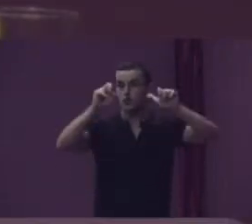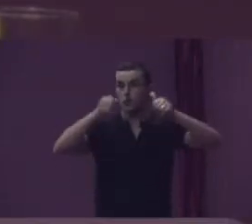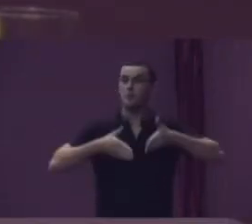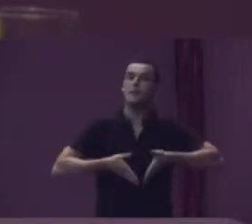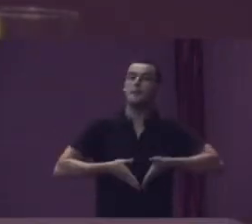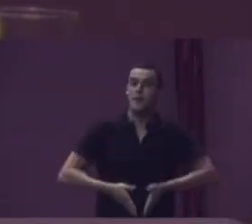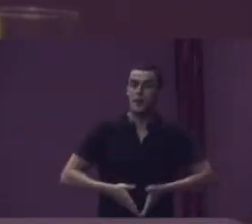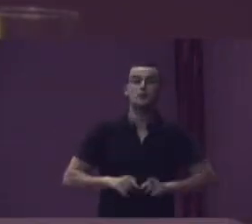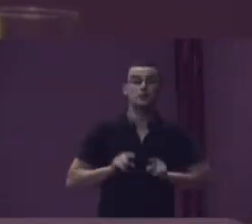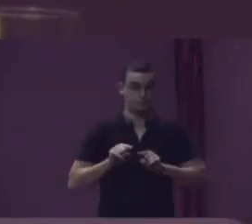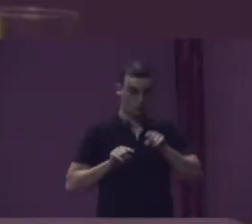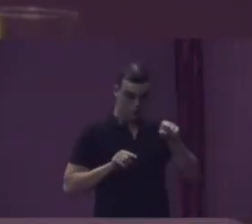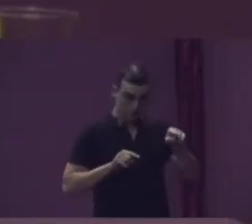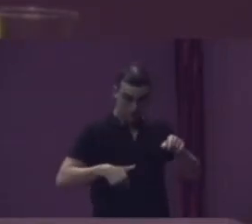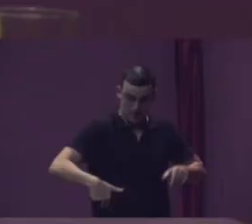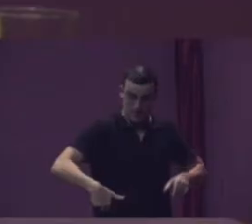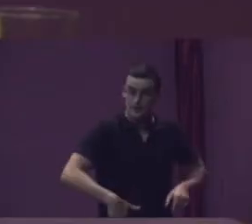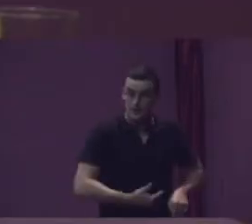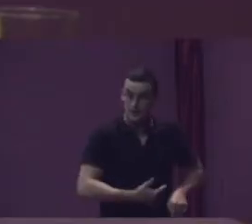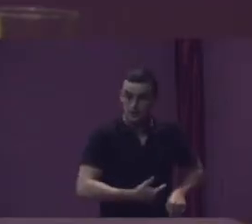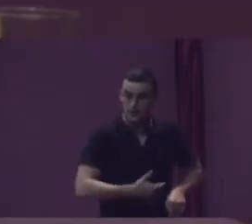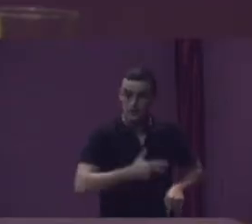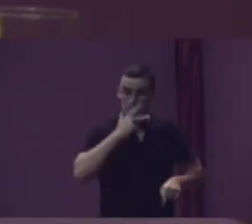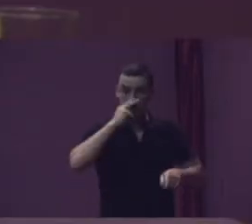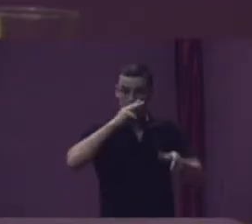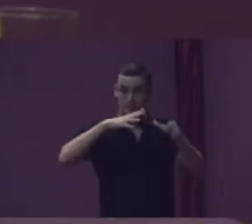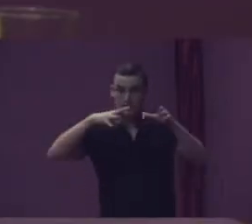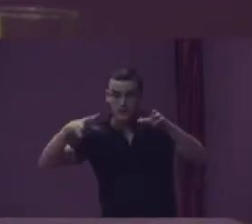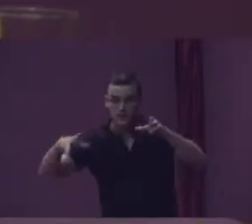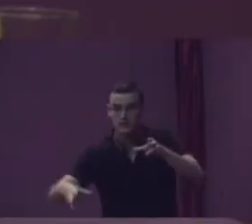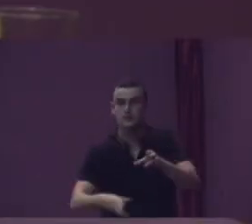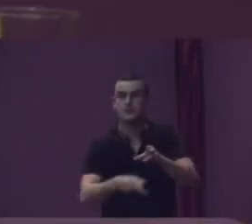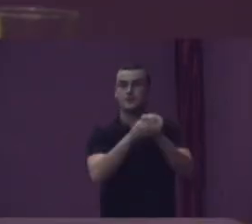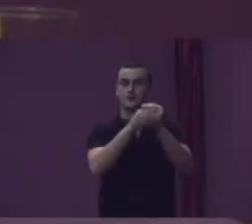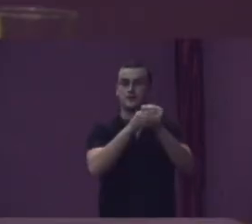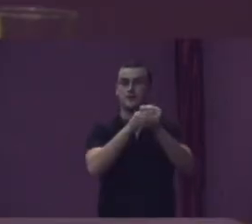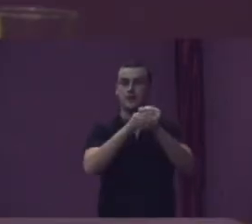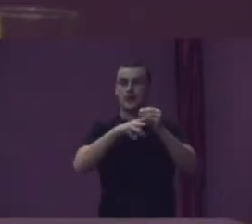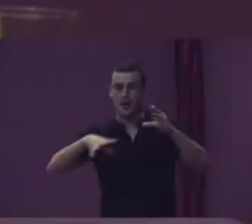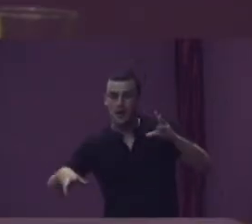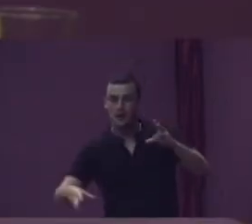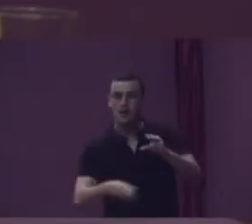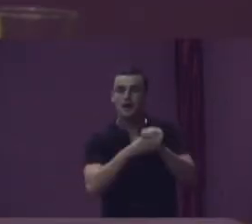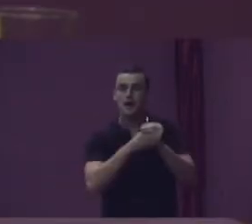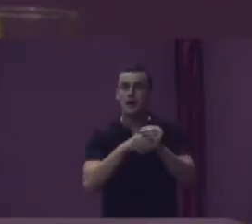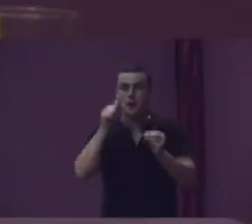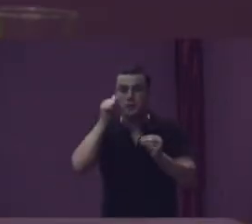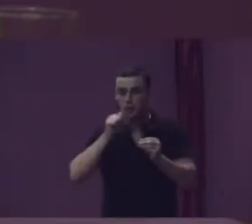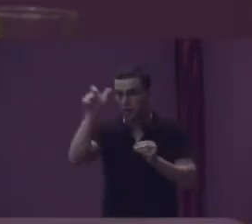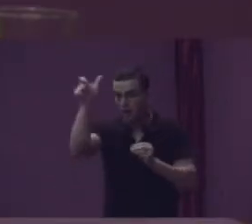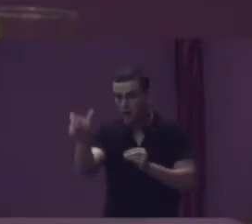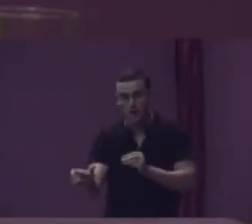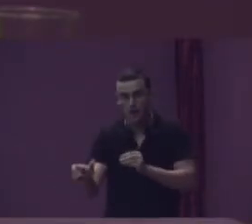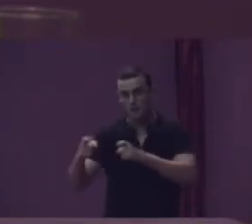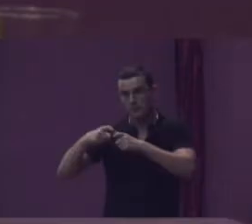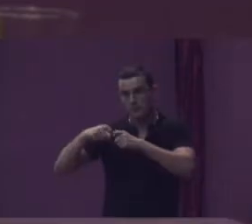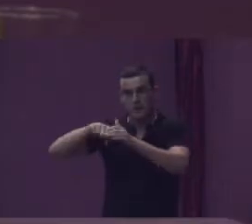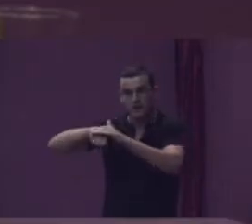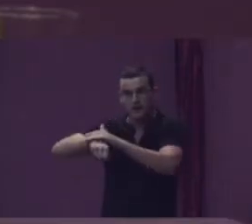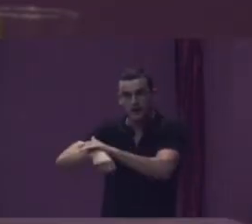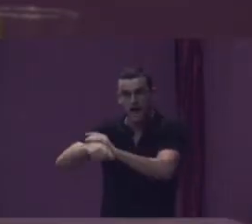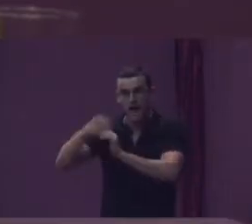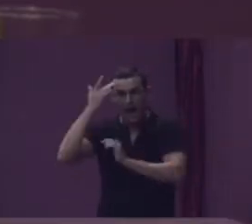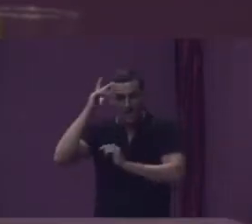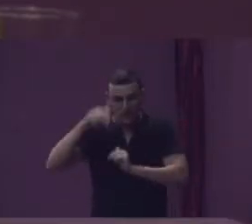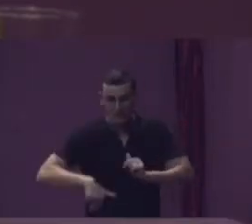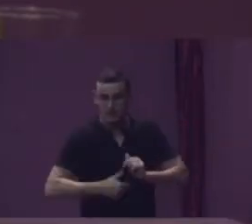da cesariana tem sido incorporada por obstetras e mulheres como o novo normal. Escolhemos aprofundar nas relações entre